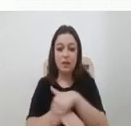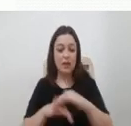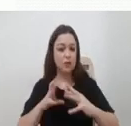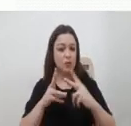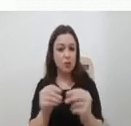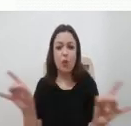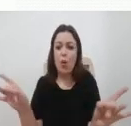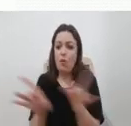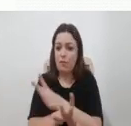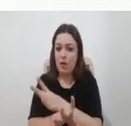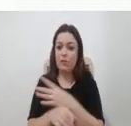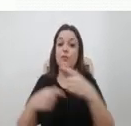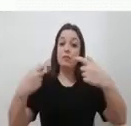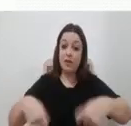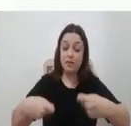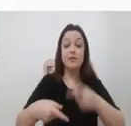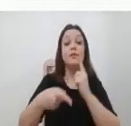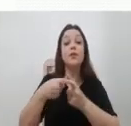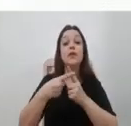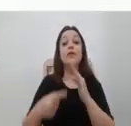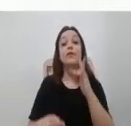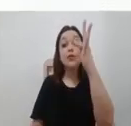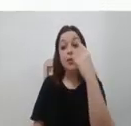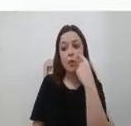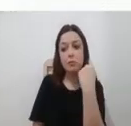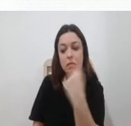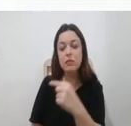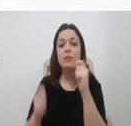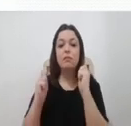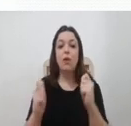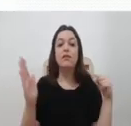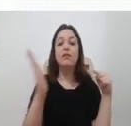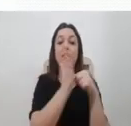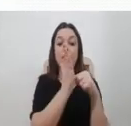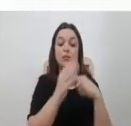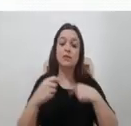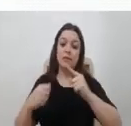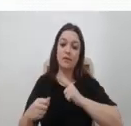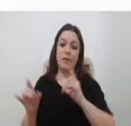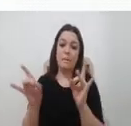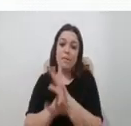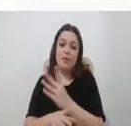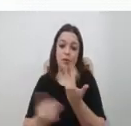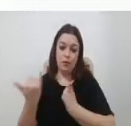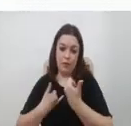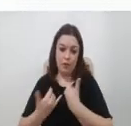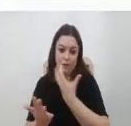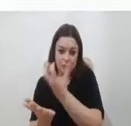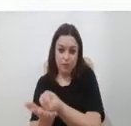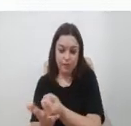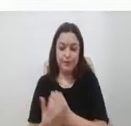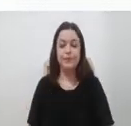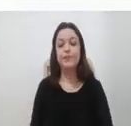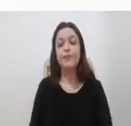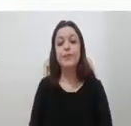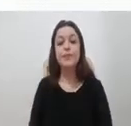é muito importante que haja sempre o registro desses dados, caso depois seja necessário para realizar uma